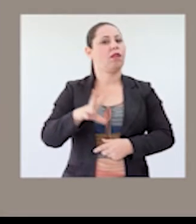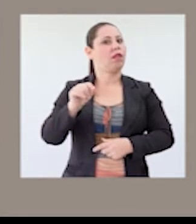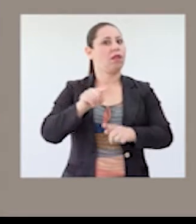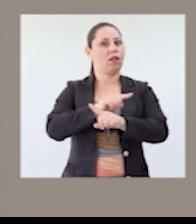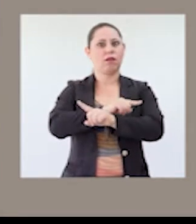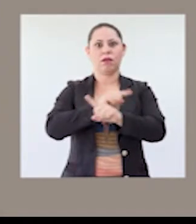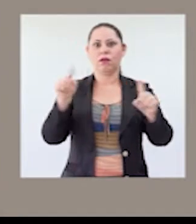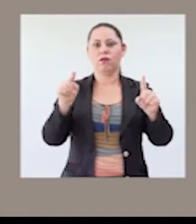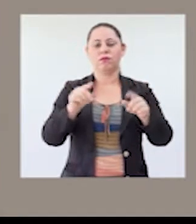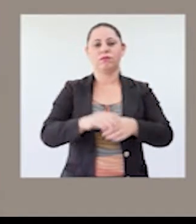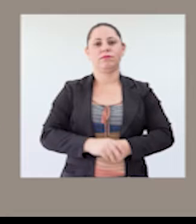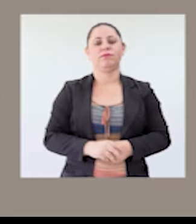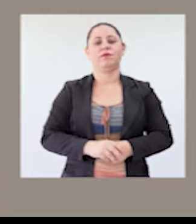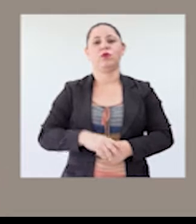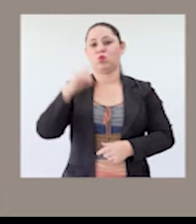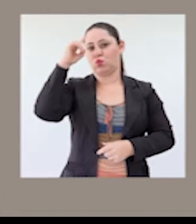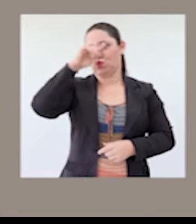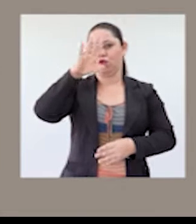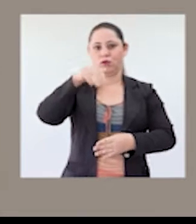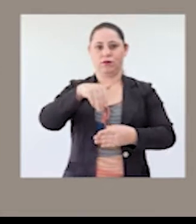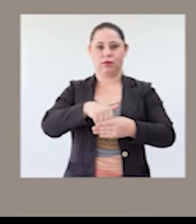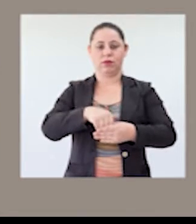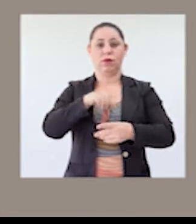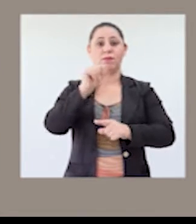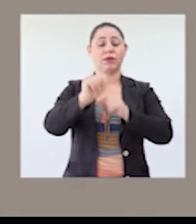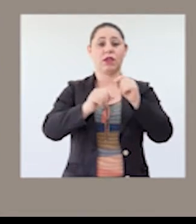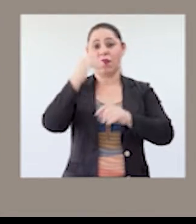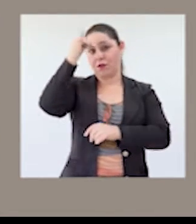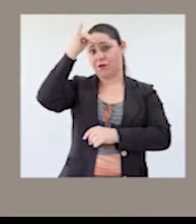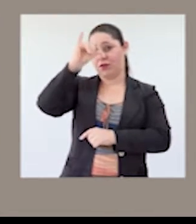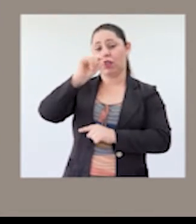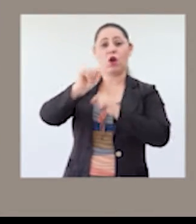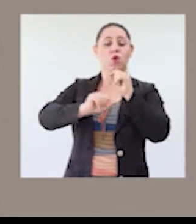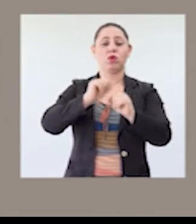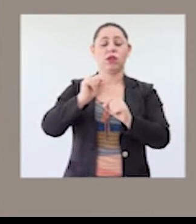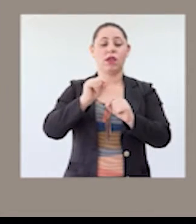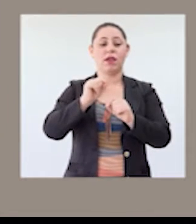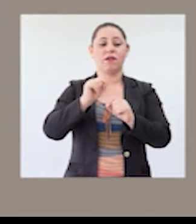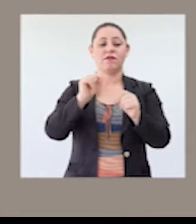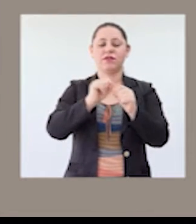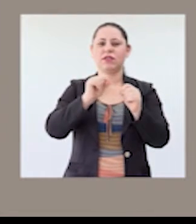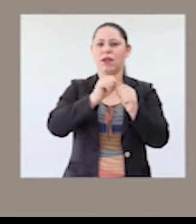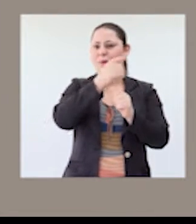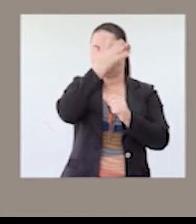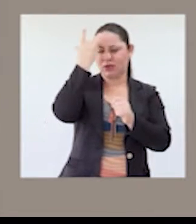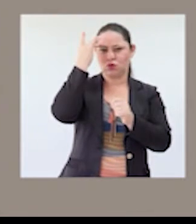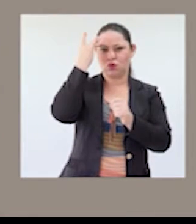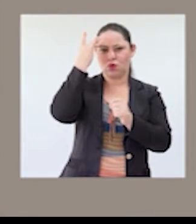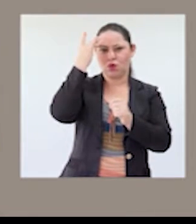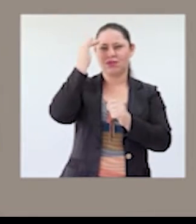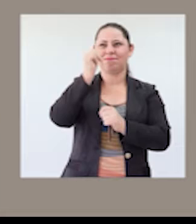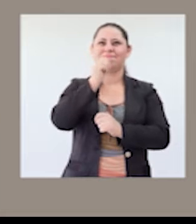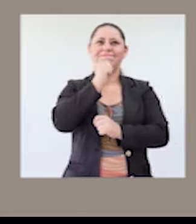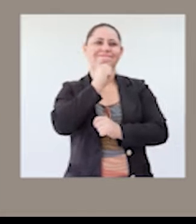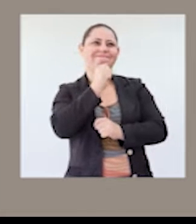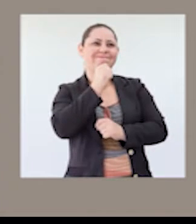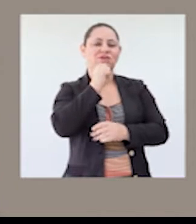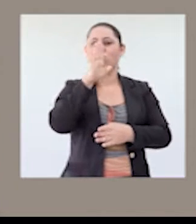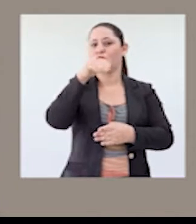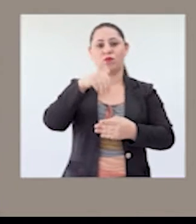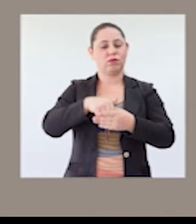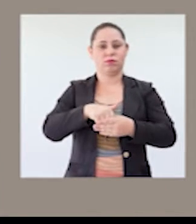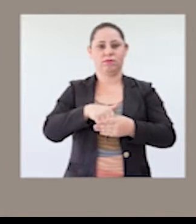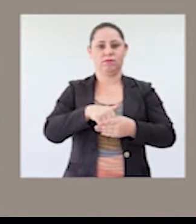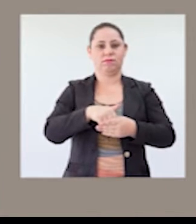Não. Durante o dia da votação, não. Para que se evite de influenciar no eleitor que ainda não exerceu